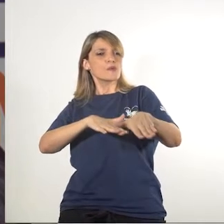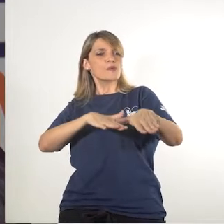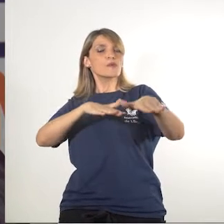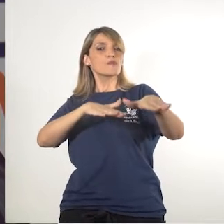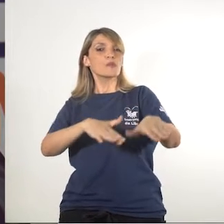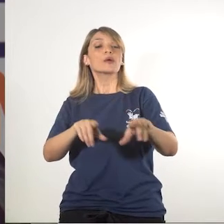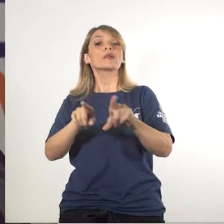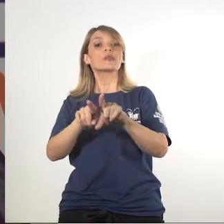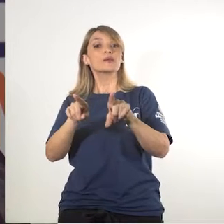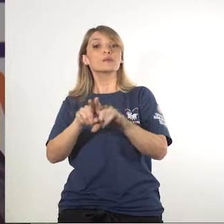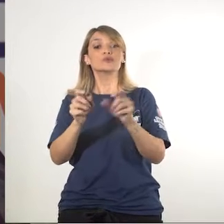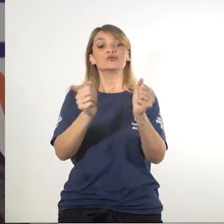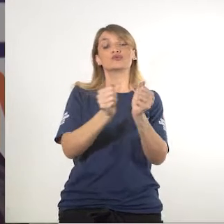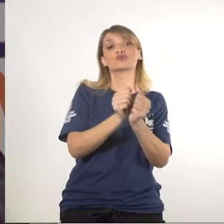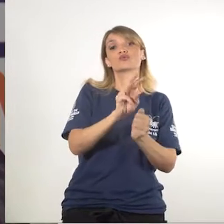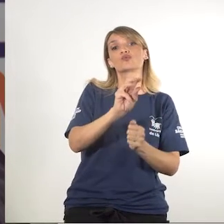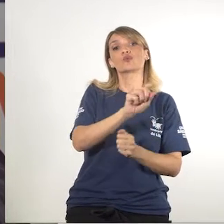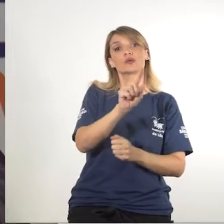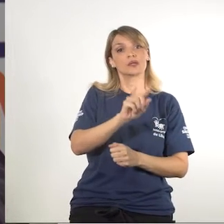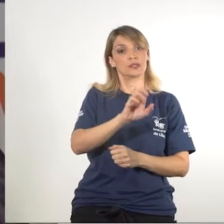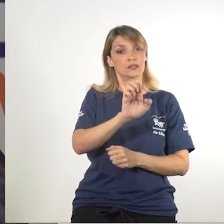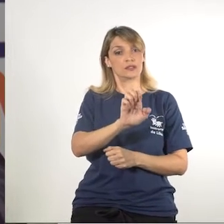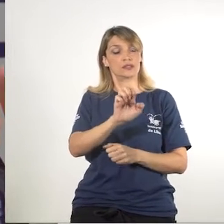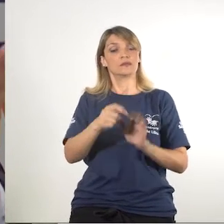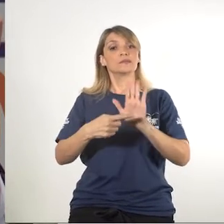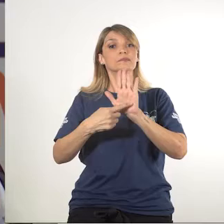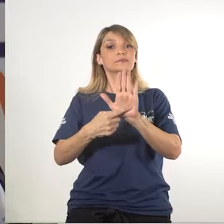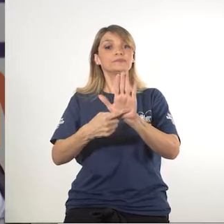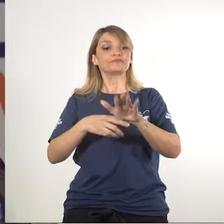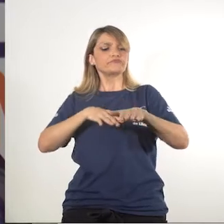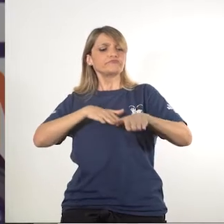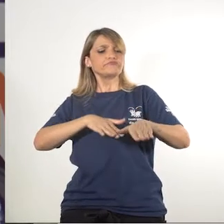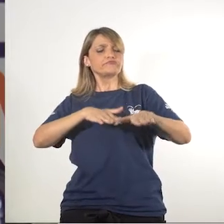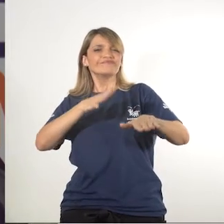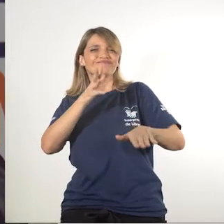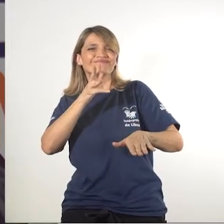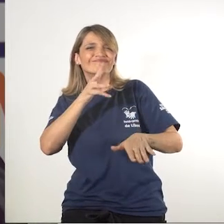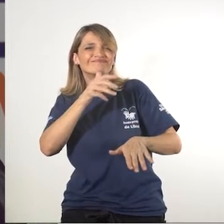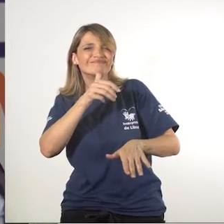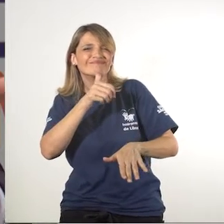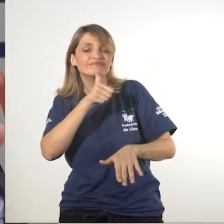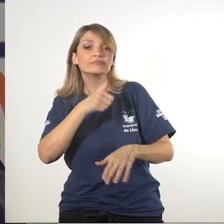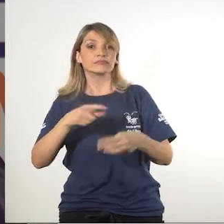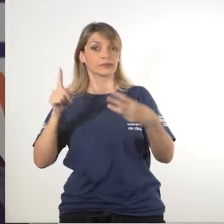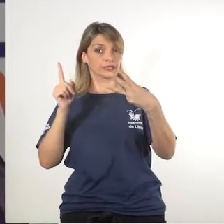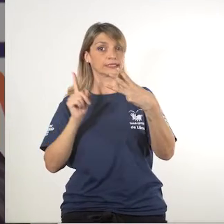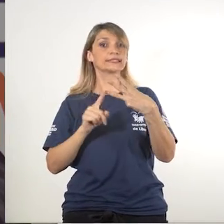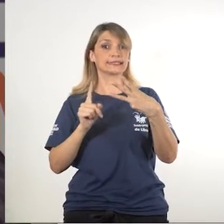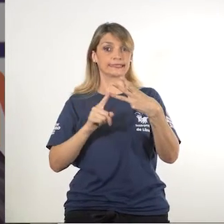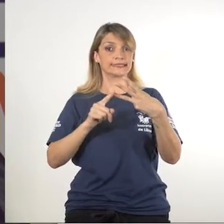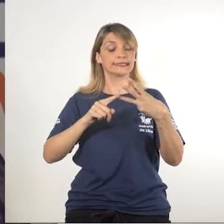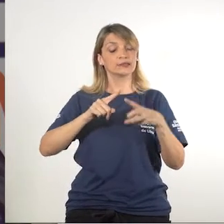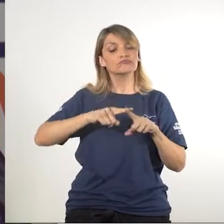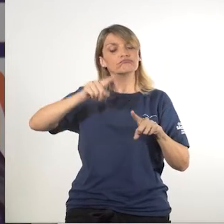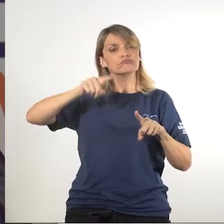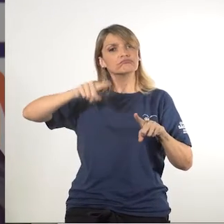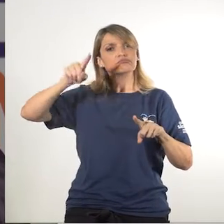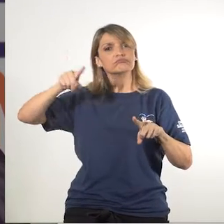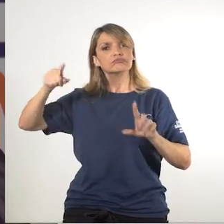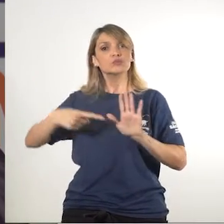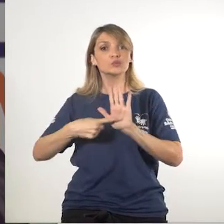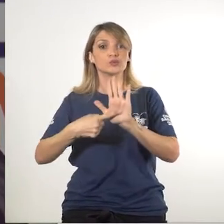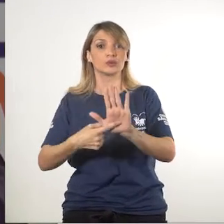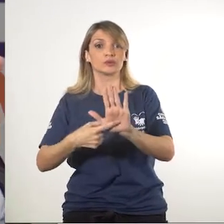as fórmulas do Waze para medir lentidão. Então, esta é a terceira dimensão, o terceiro indicador do